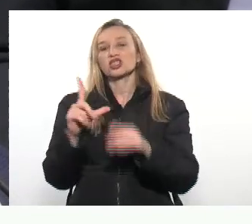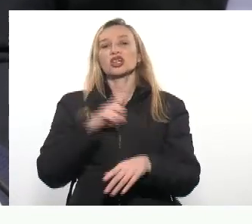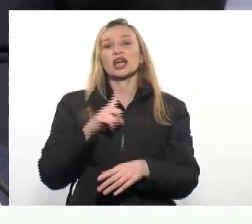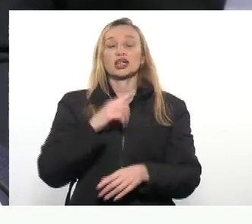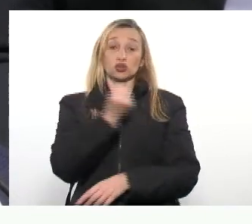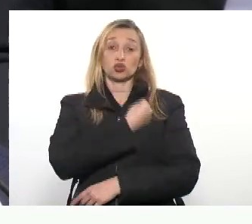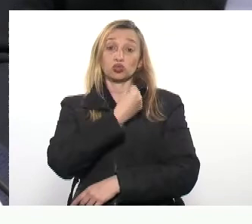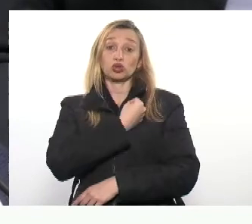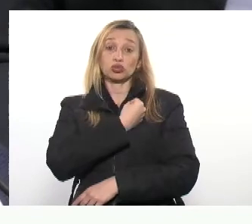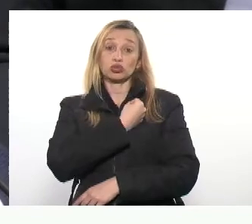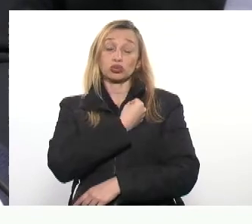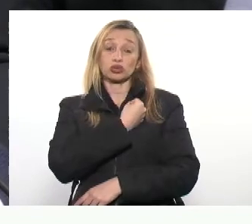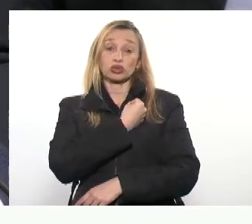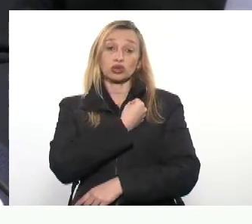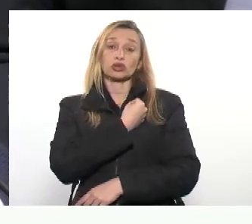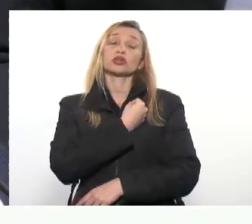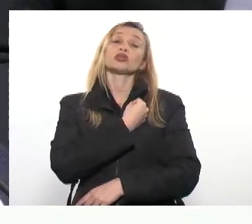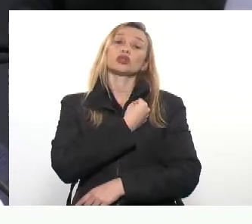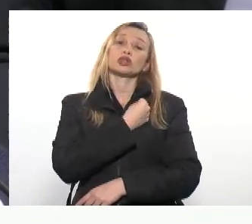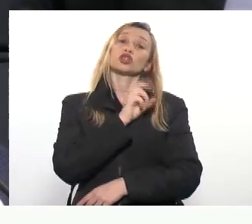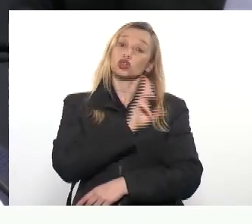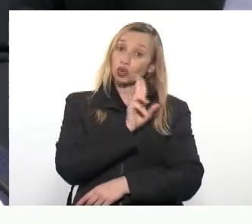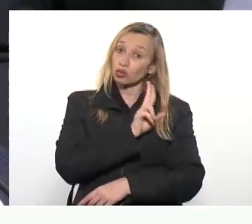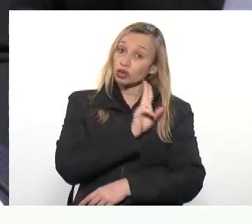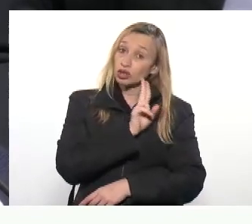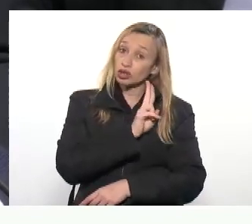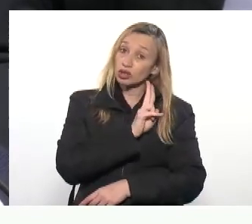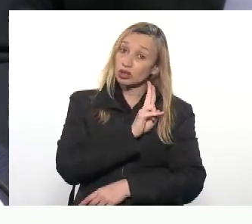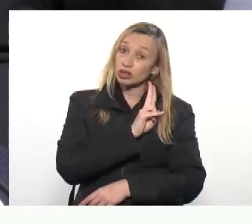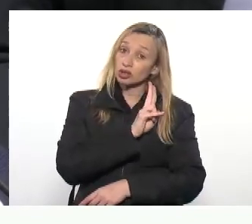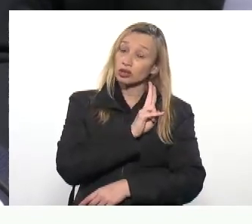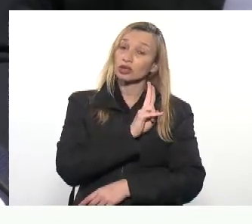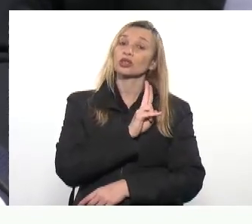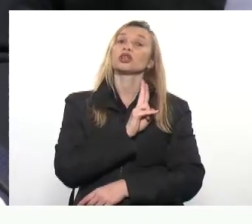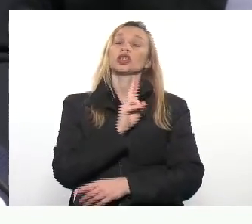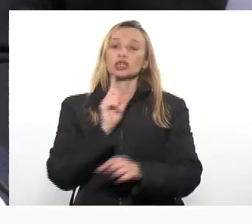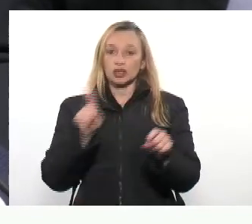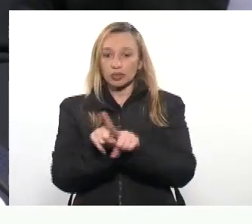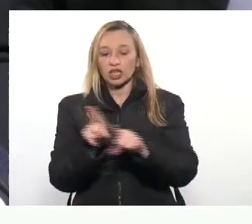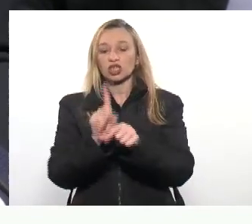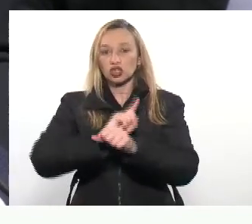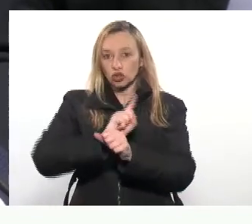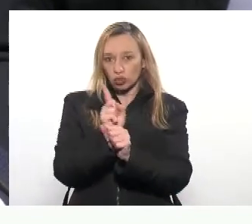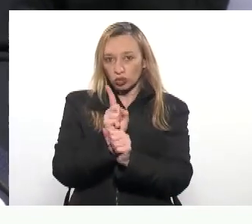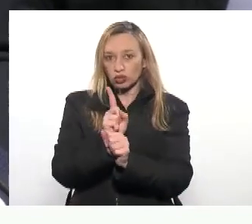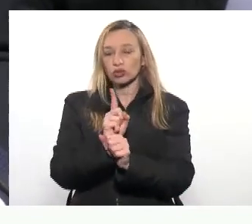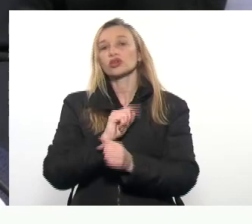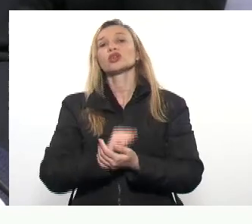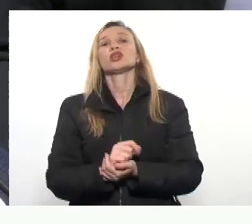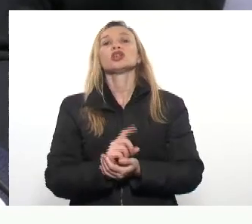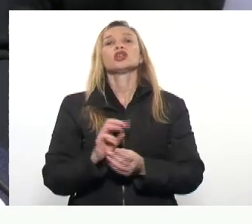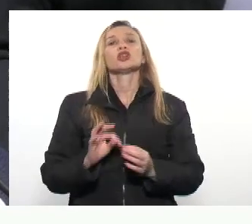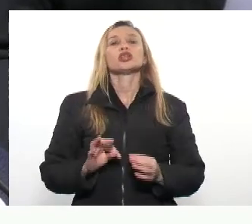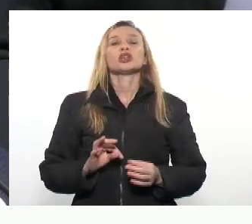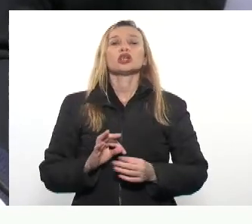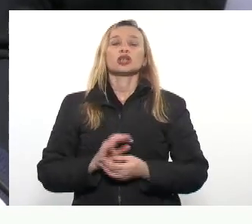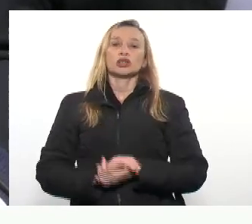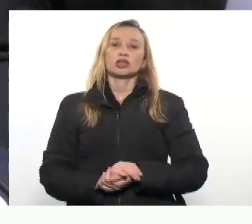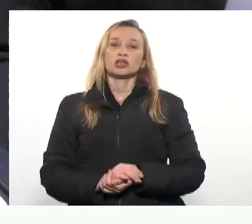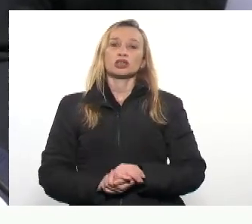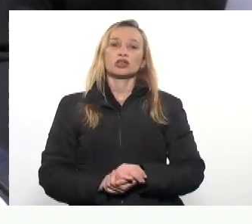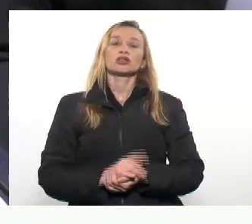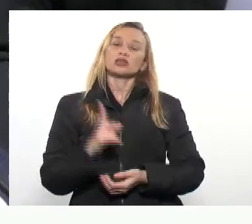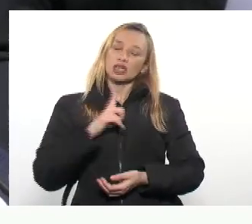número, todas as ruas terão um nome e todas as casas terão um hidrômetro. Tá? E a gente, com isso aí, a gente